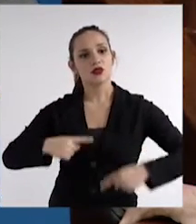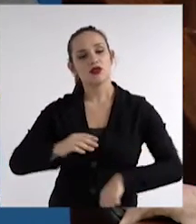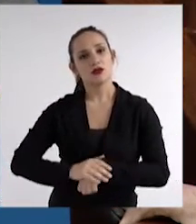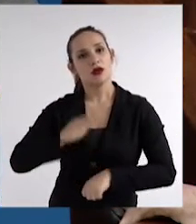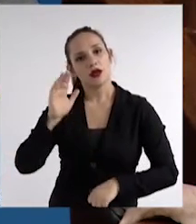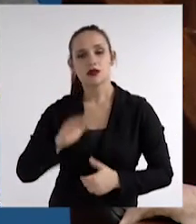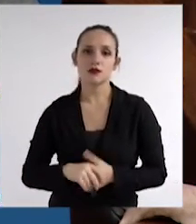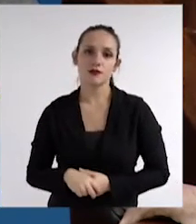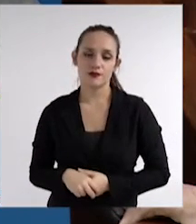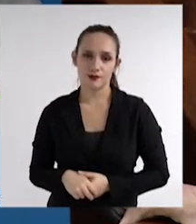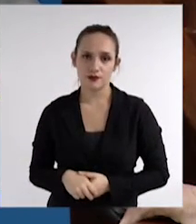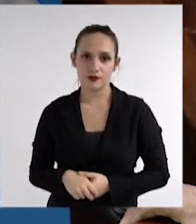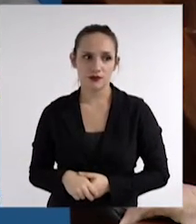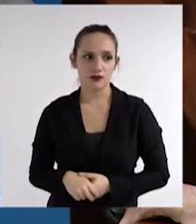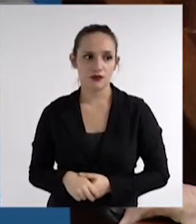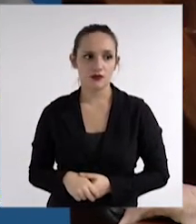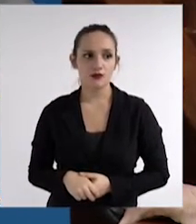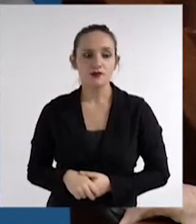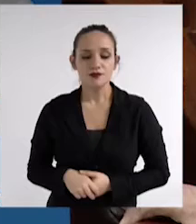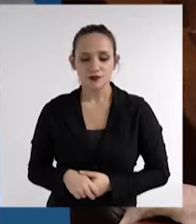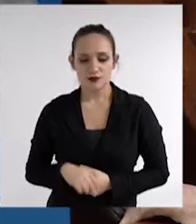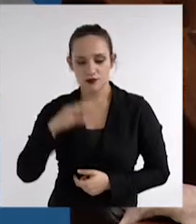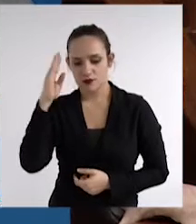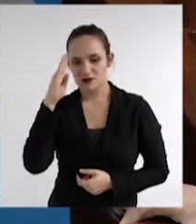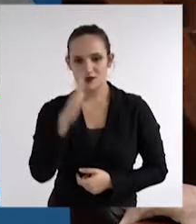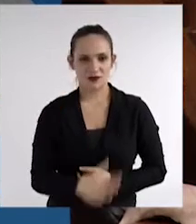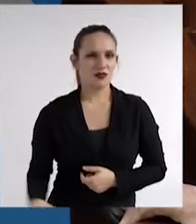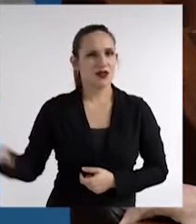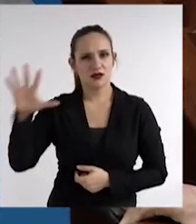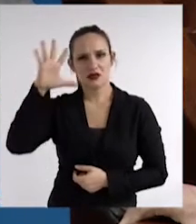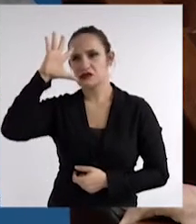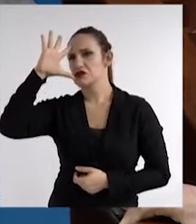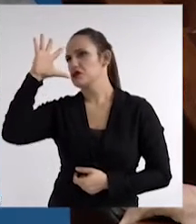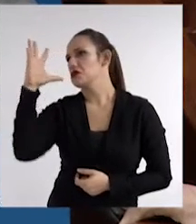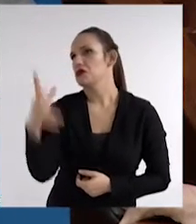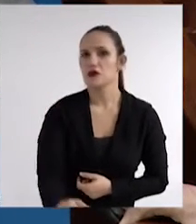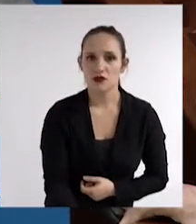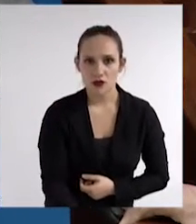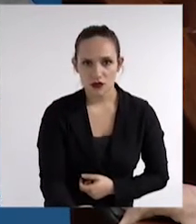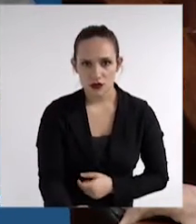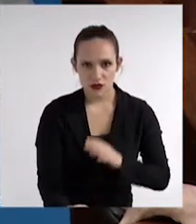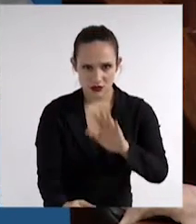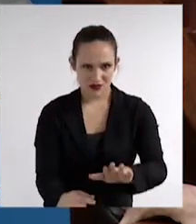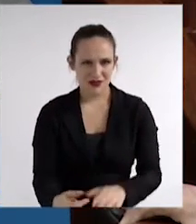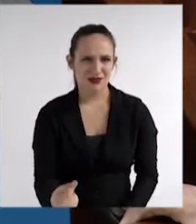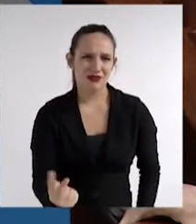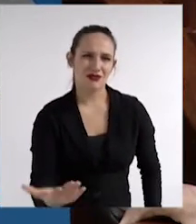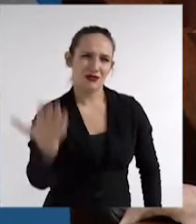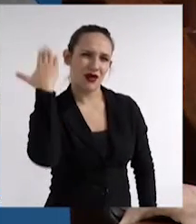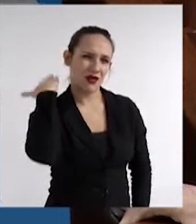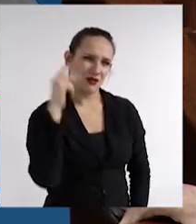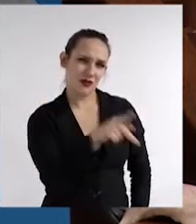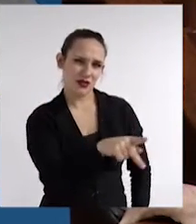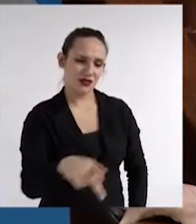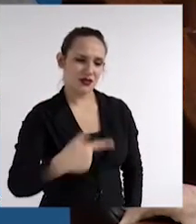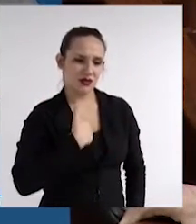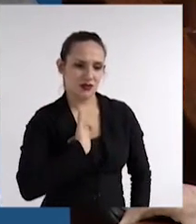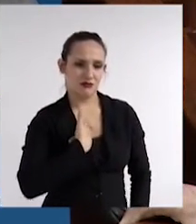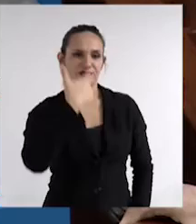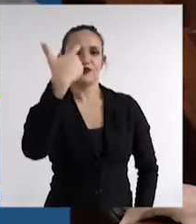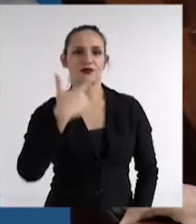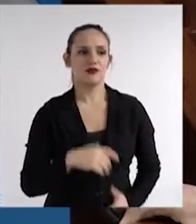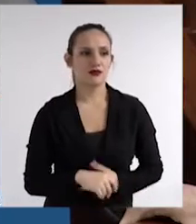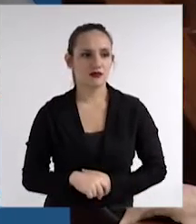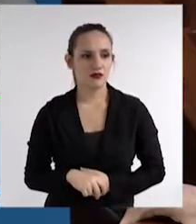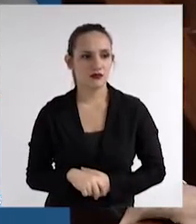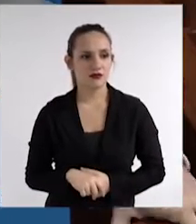mais. O Brasil tomou essa decisão na época de Getúlio Vargas e escolheu